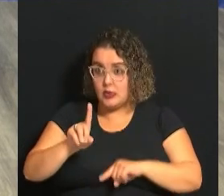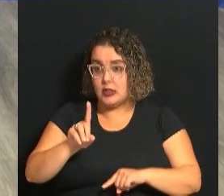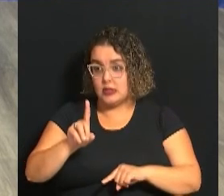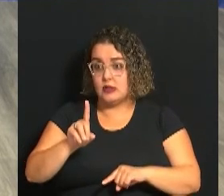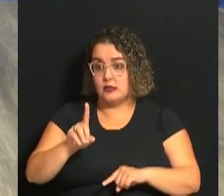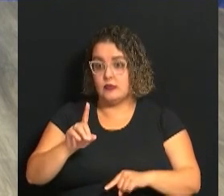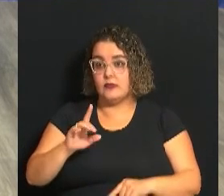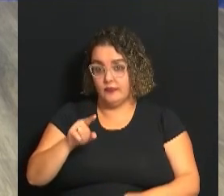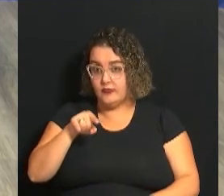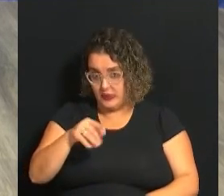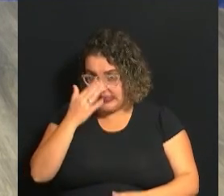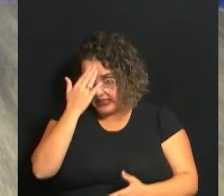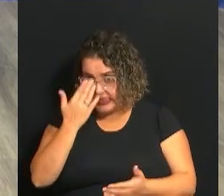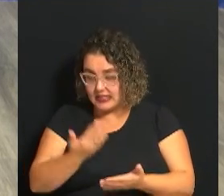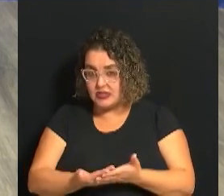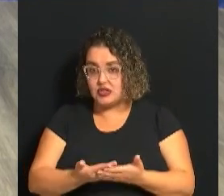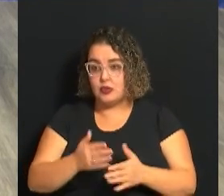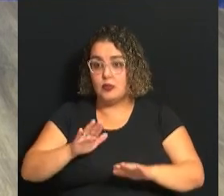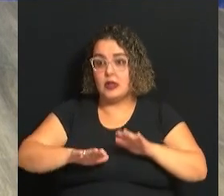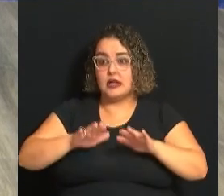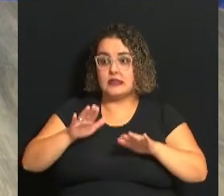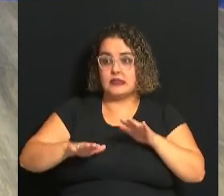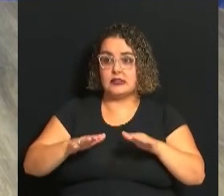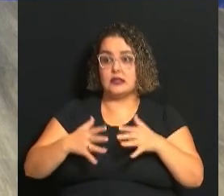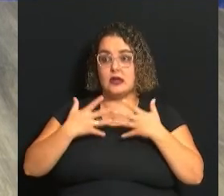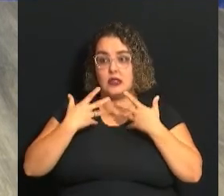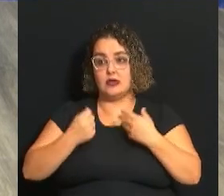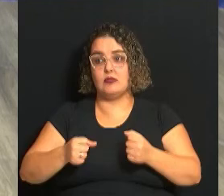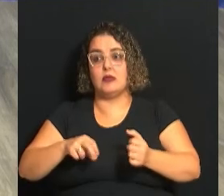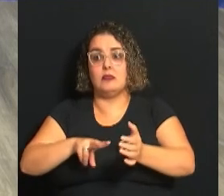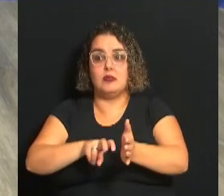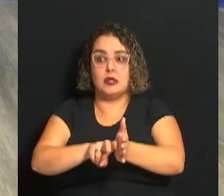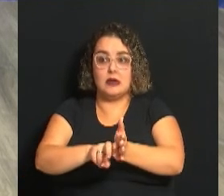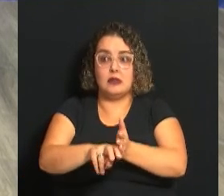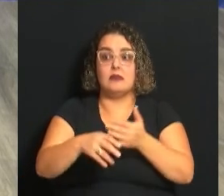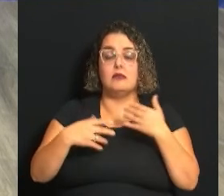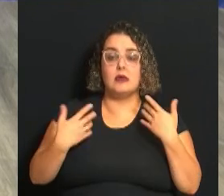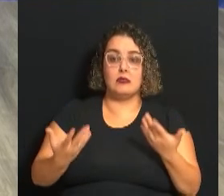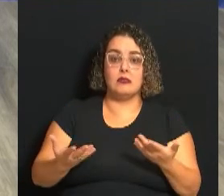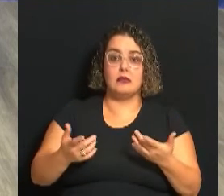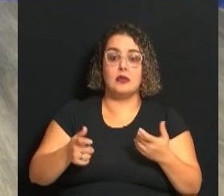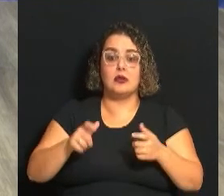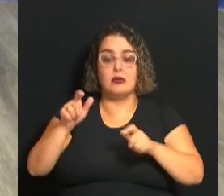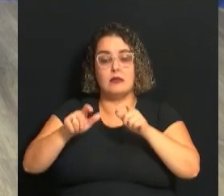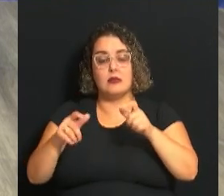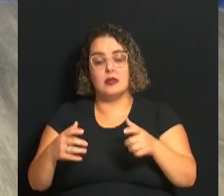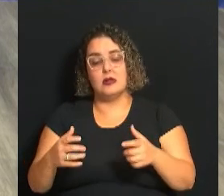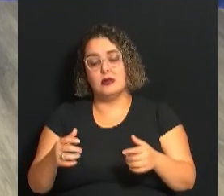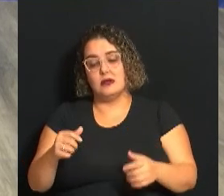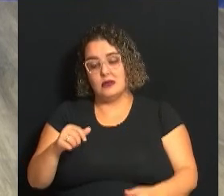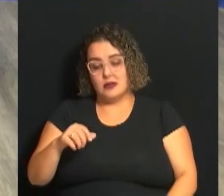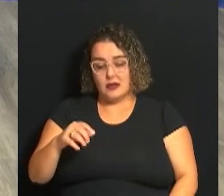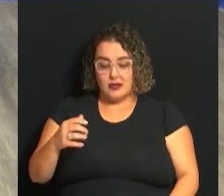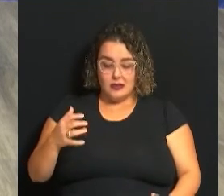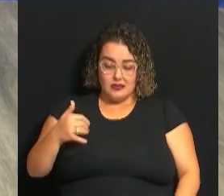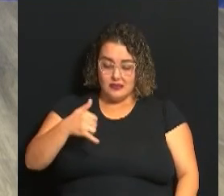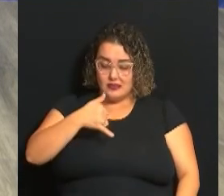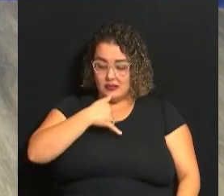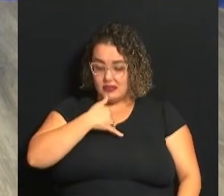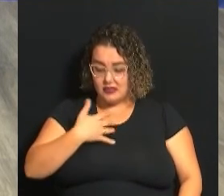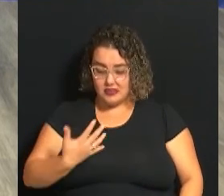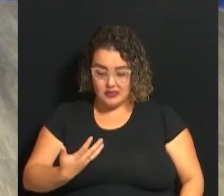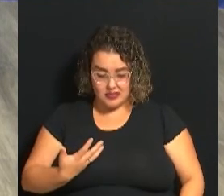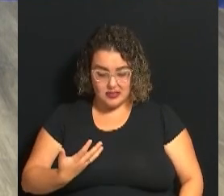Você acredita nisso? Porque muitas vezes quando recebe o diagnóstico, né, a pessoa se abate, ela fica triste e faz aquele